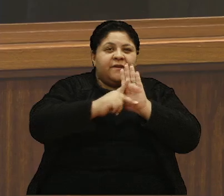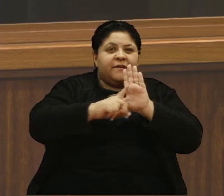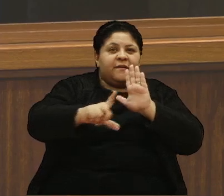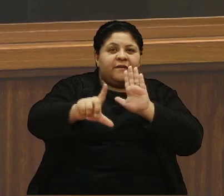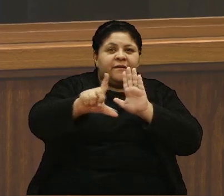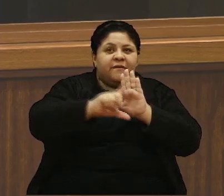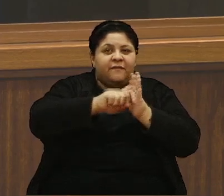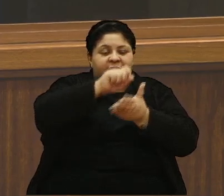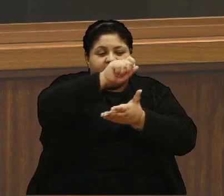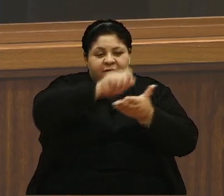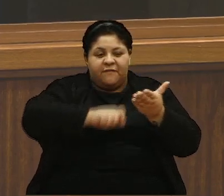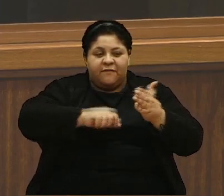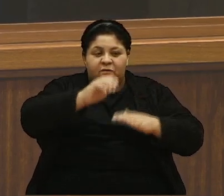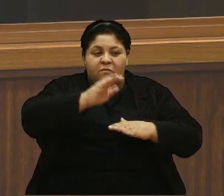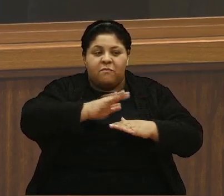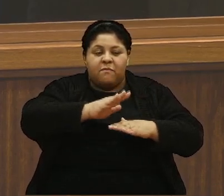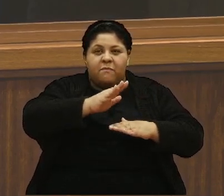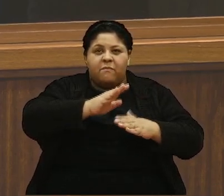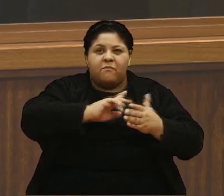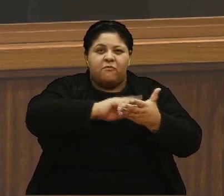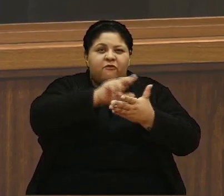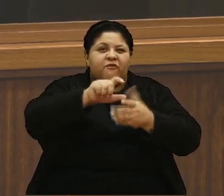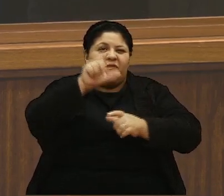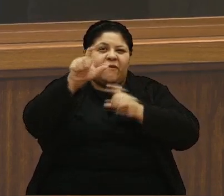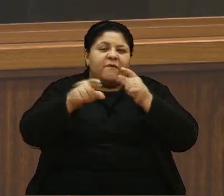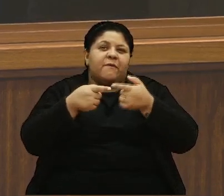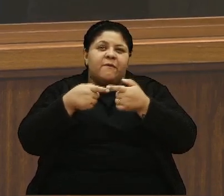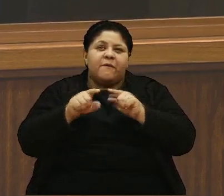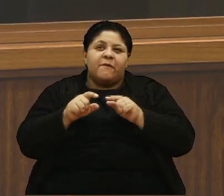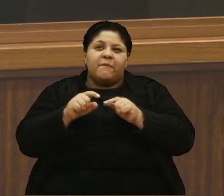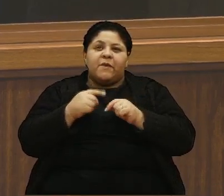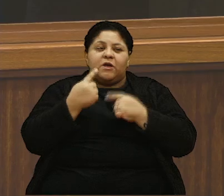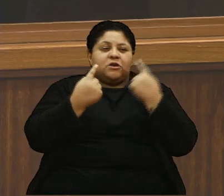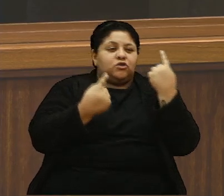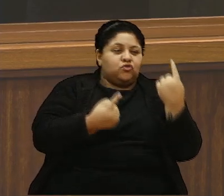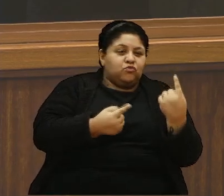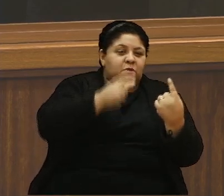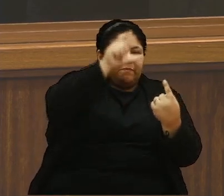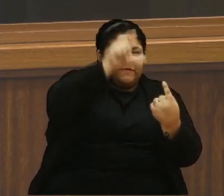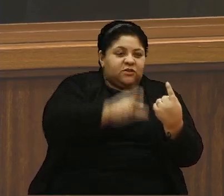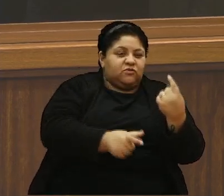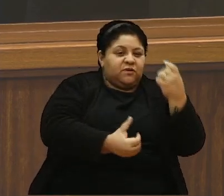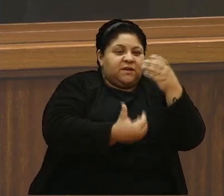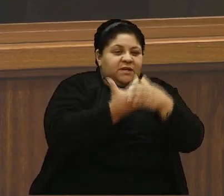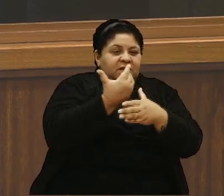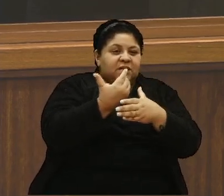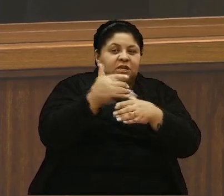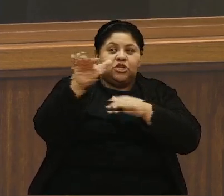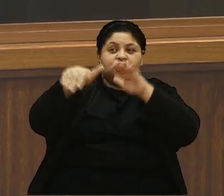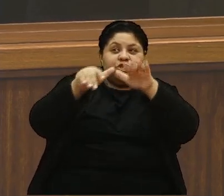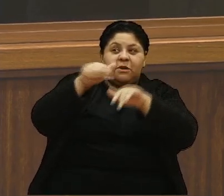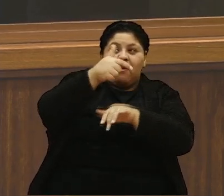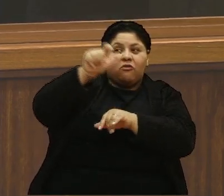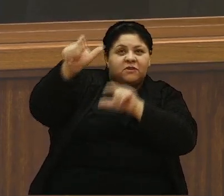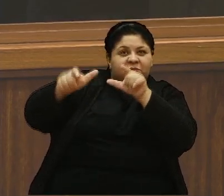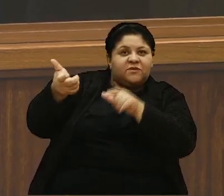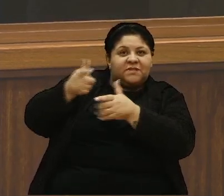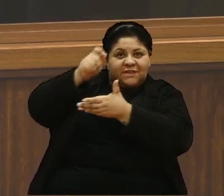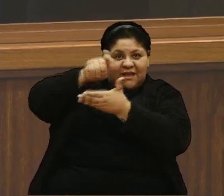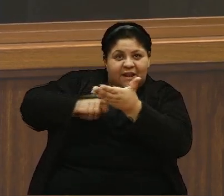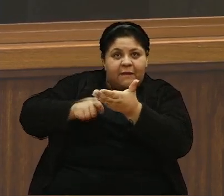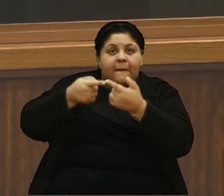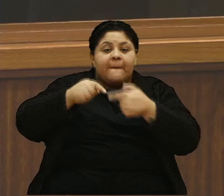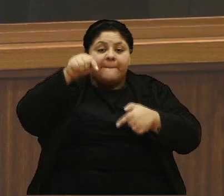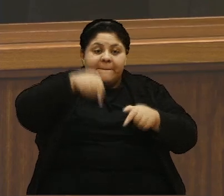é assinado por mais de uma pessoa, mas ele é feito por uma que conversa com as outras se querem assinar, mas esse é literalmente